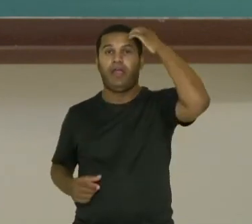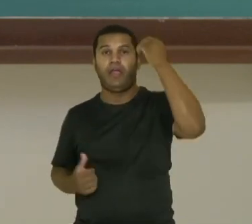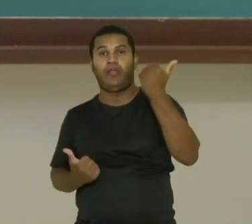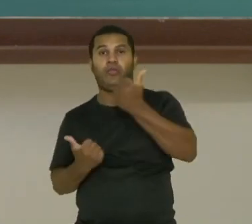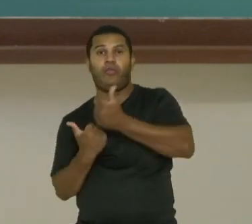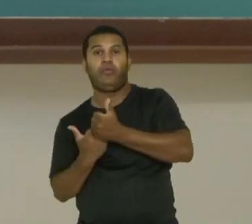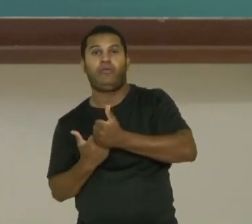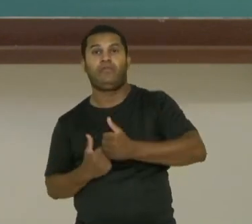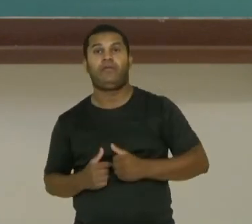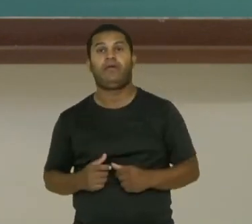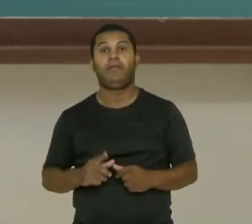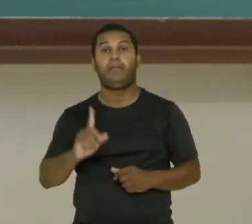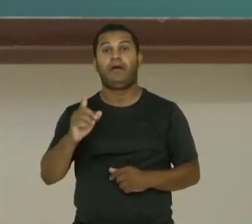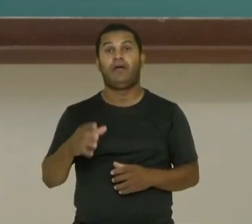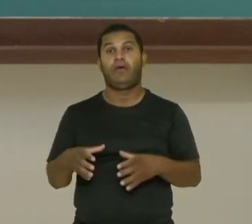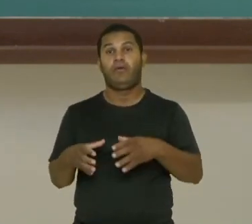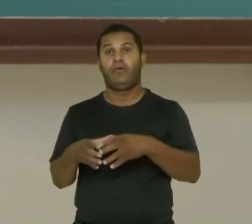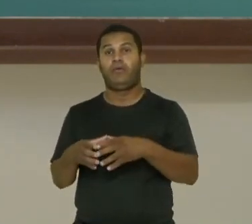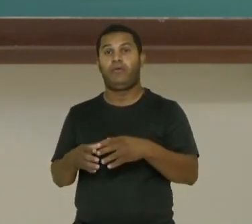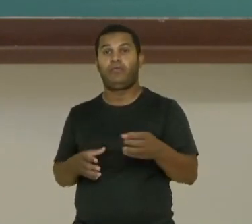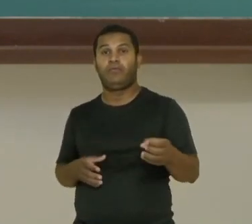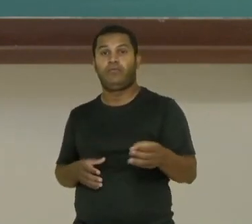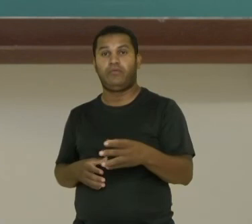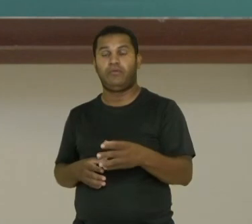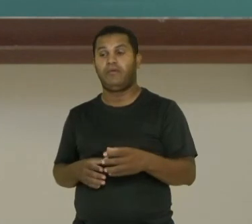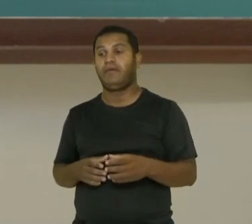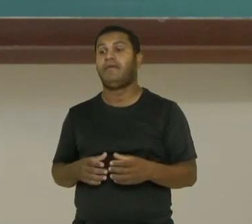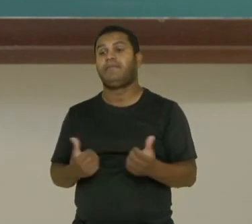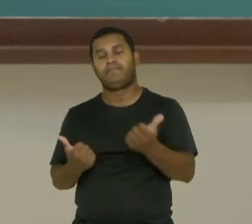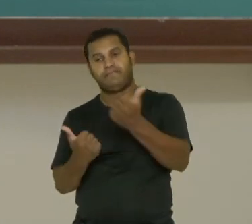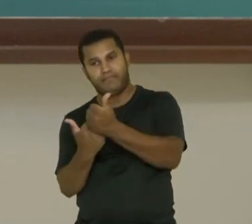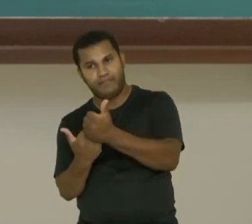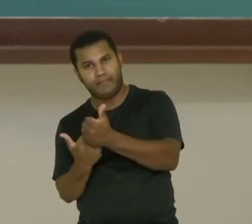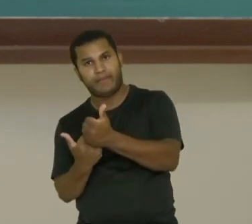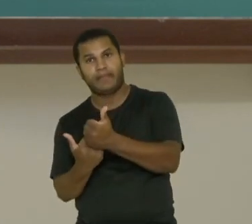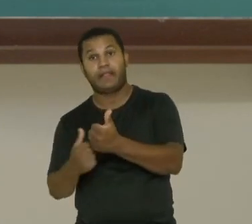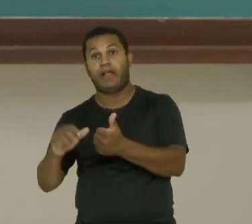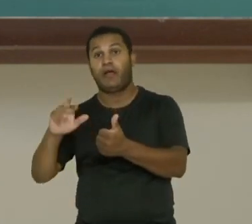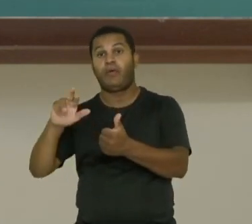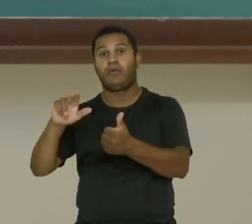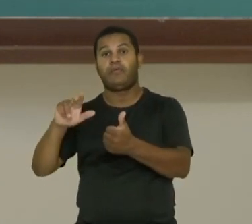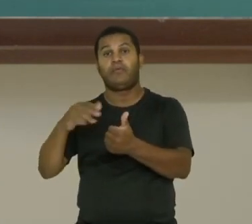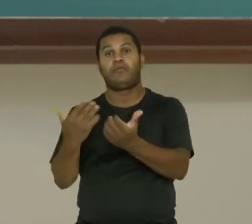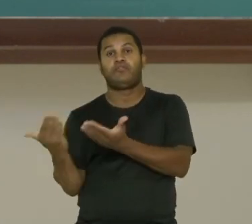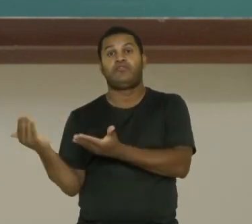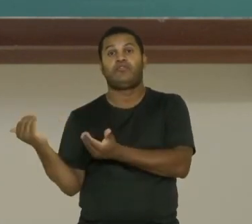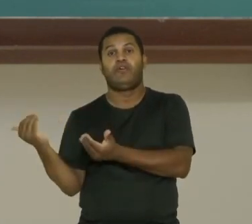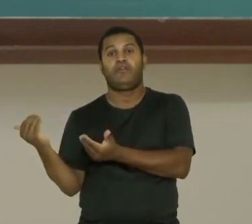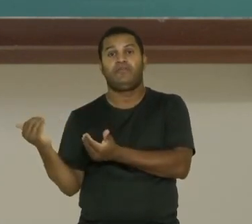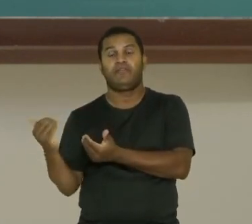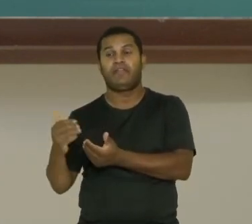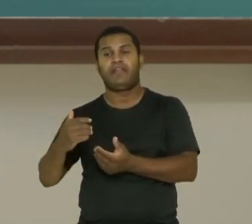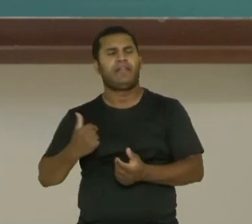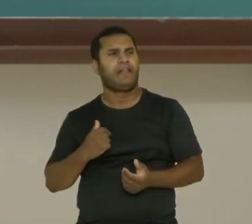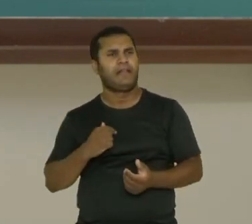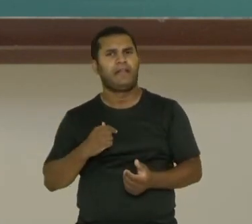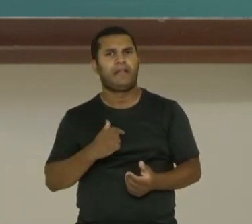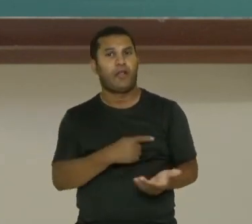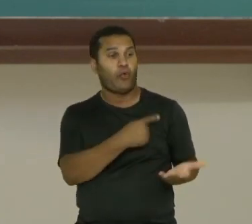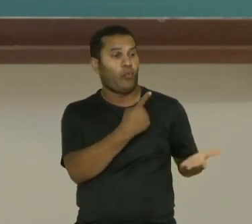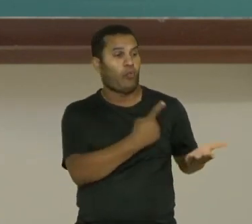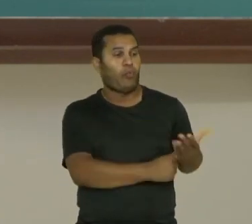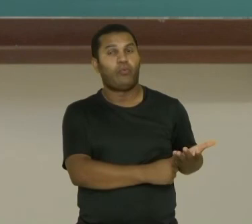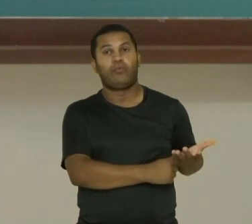mas o Huáscar tenta ganhar o apoio dos espanhóis para alcançar o trono